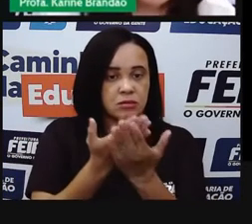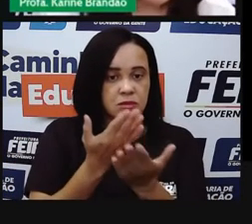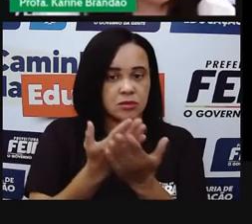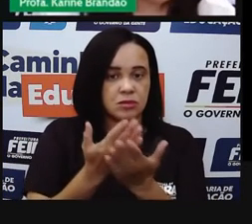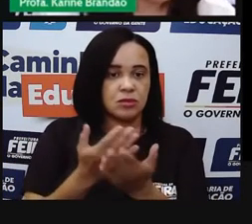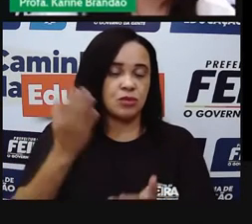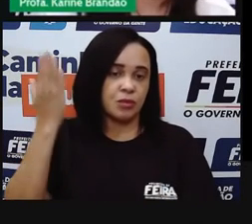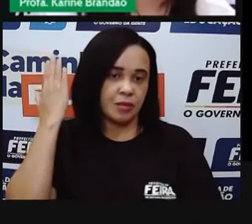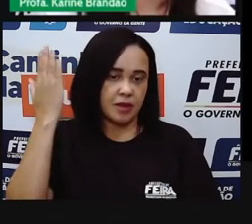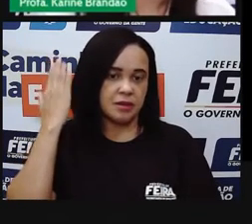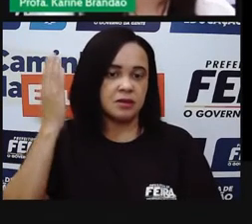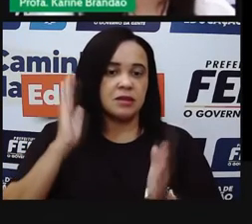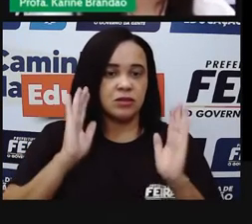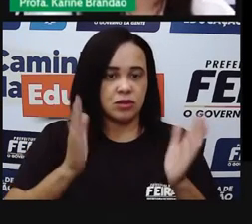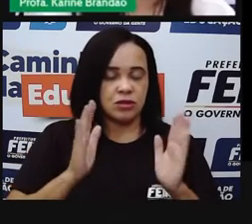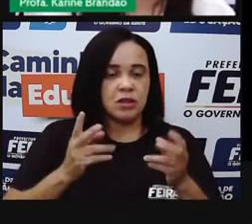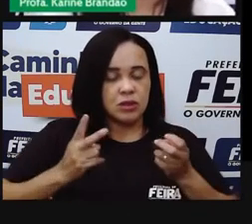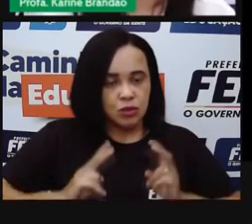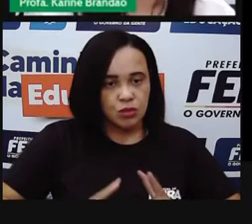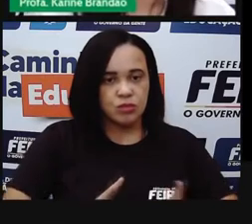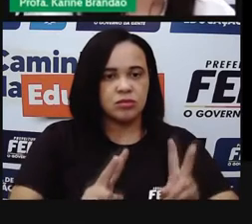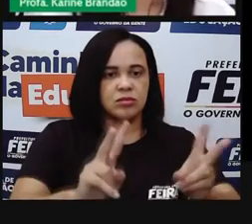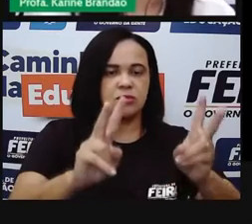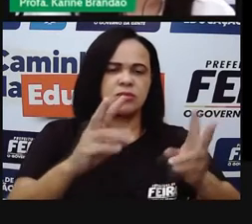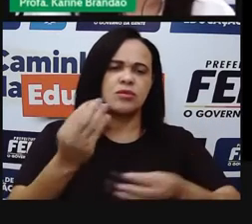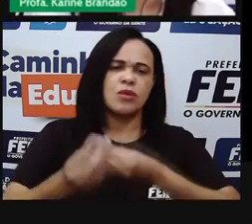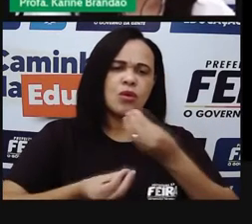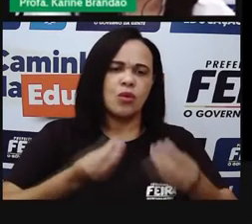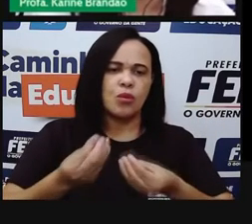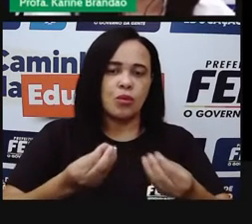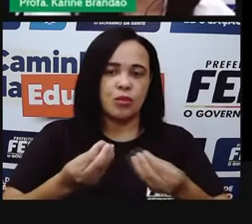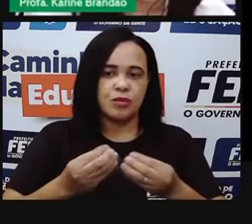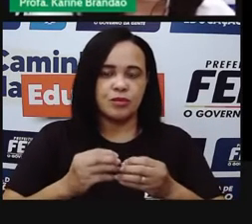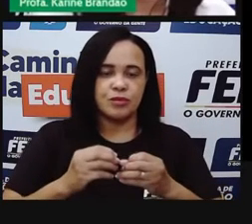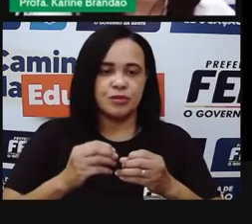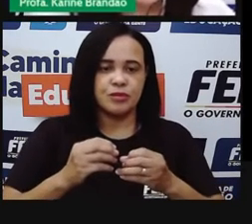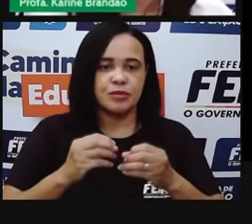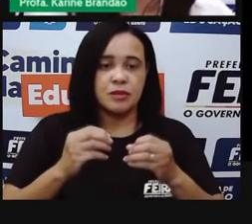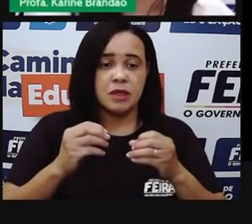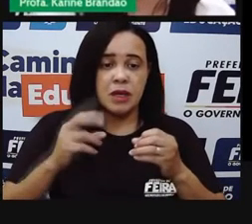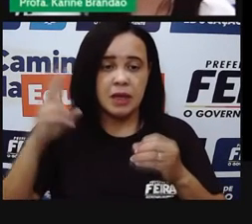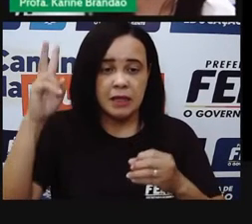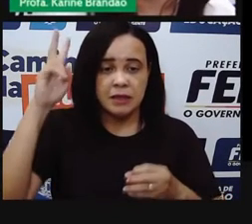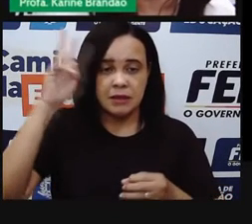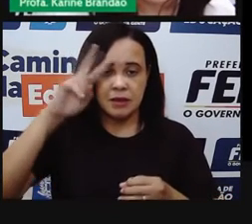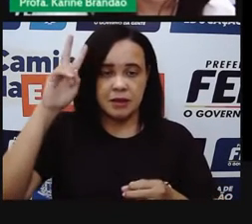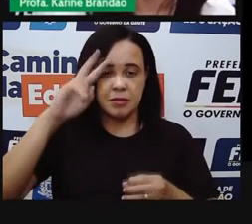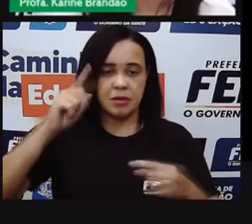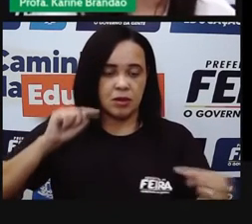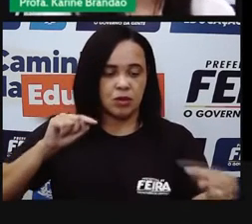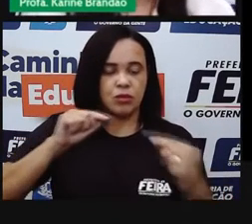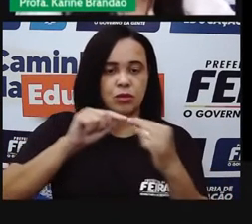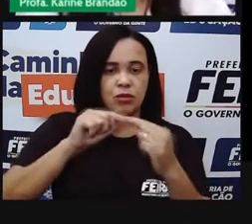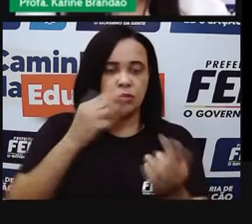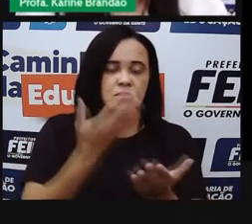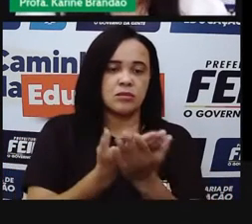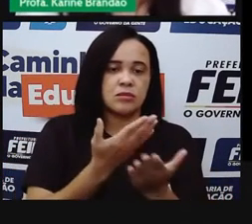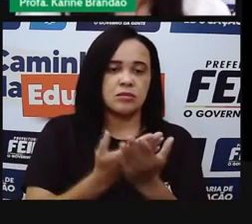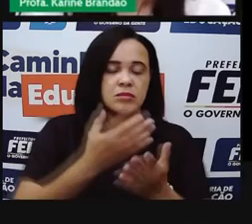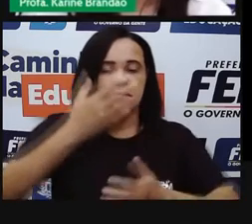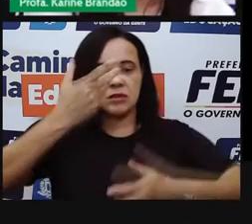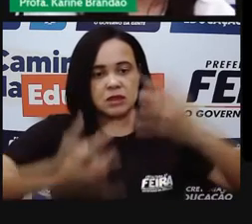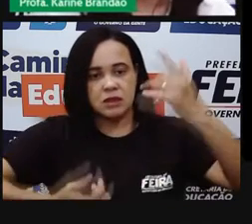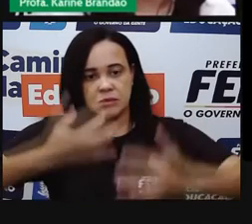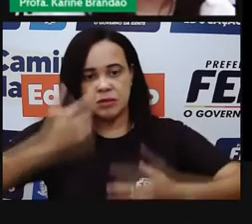aula. Então, continuando aqui, né, trazendo para vocês, para relembrar os objetivos dessa aula: